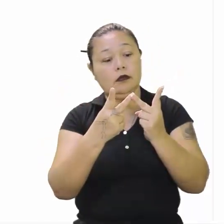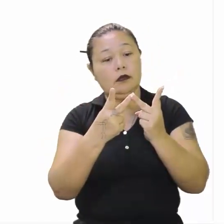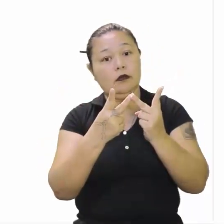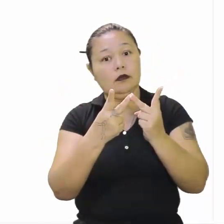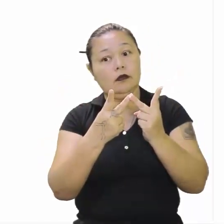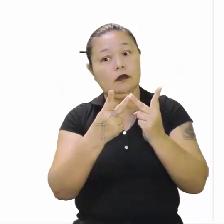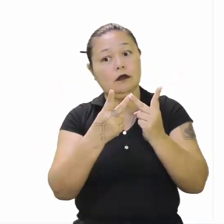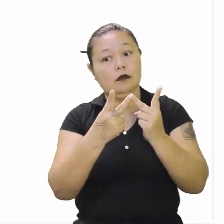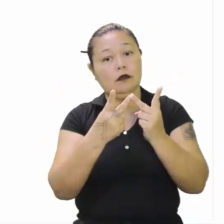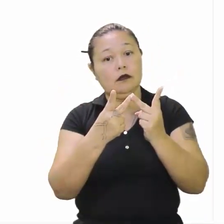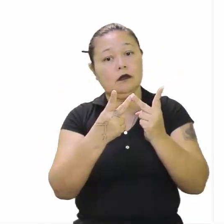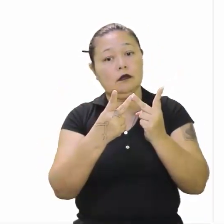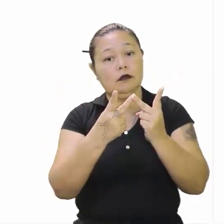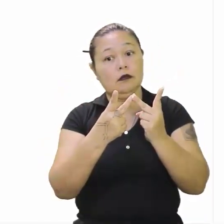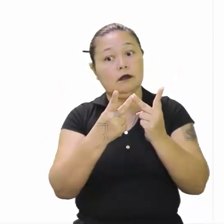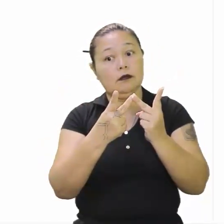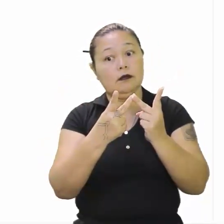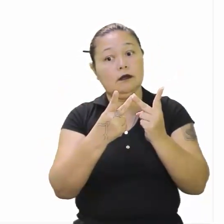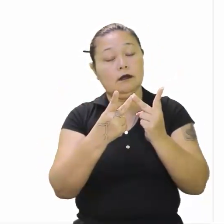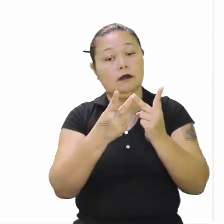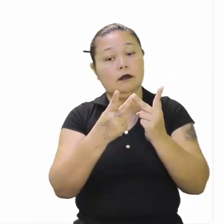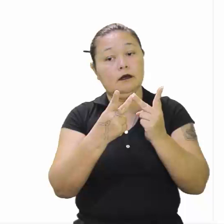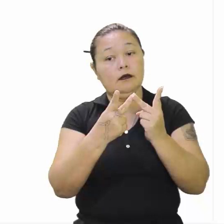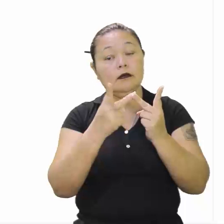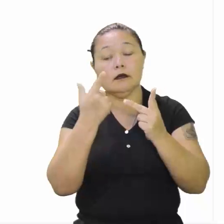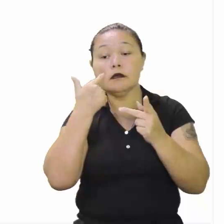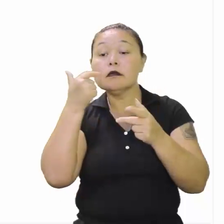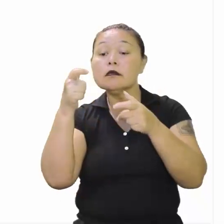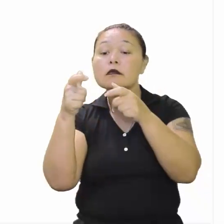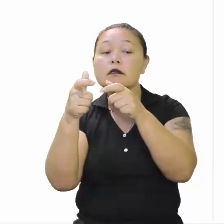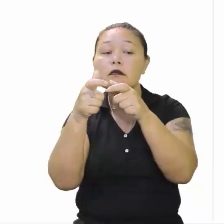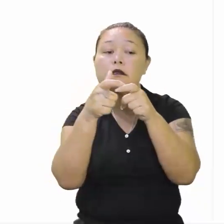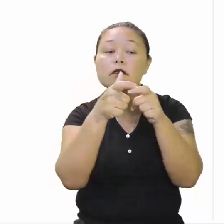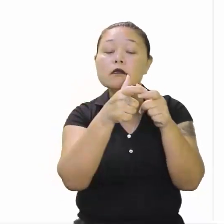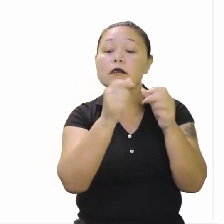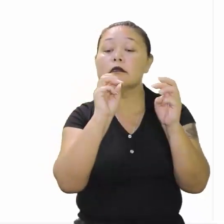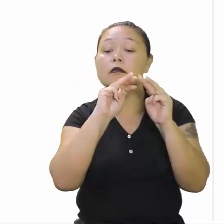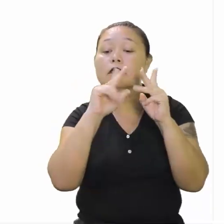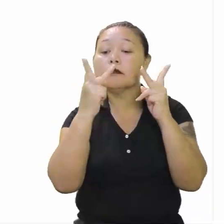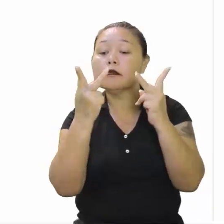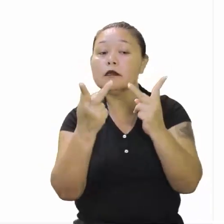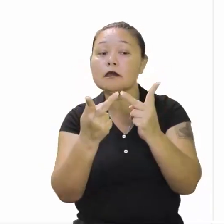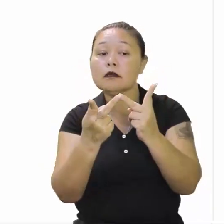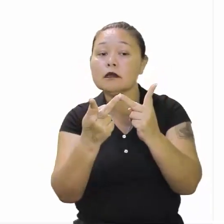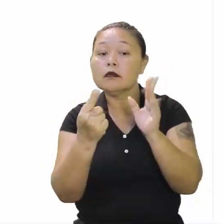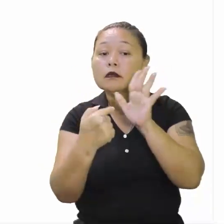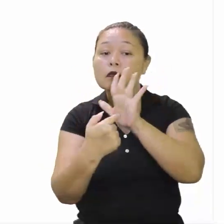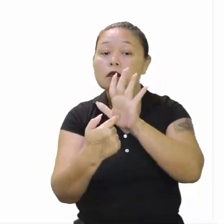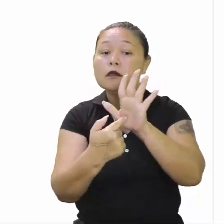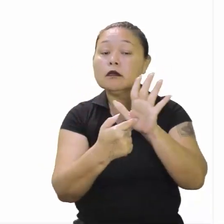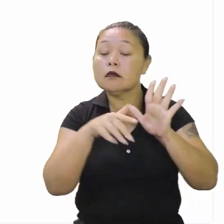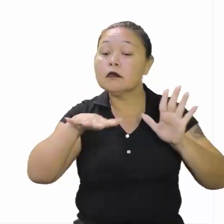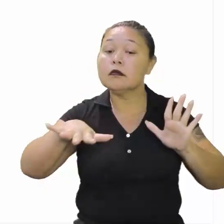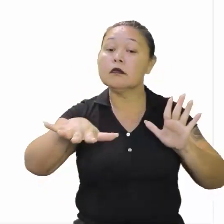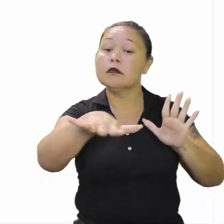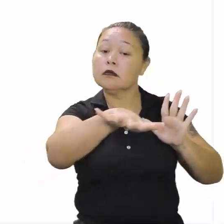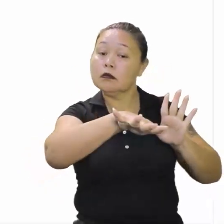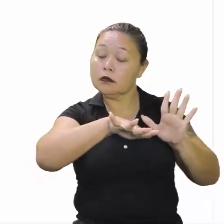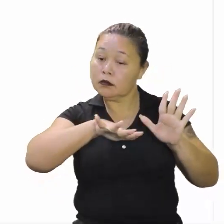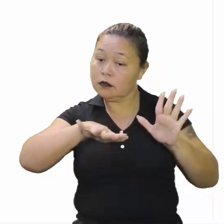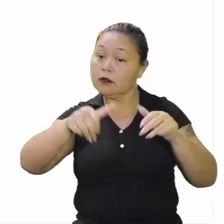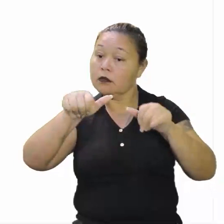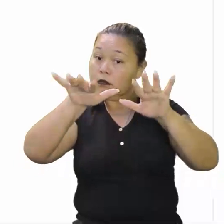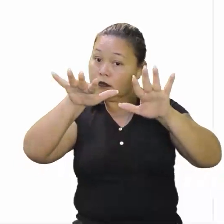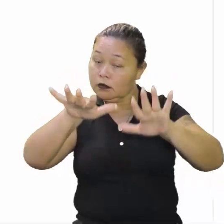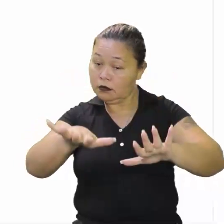Em outras palavras, de uma porção de matéria expressa, o quanto de espaço